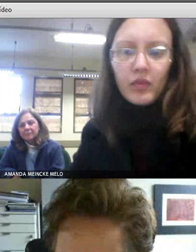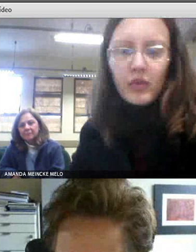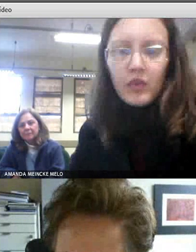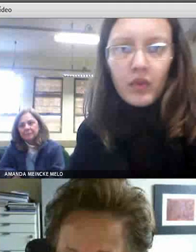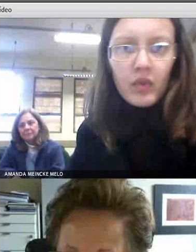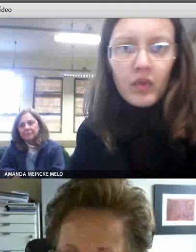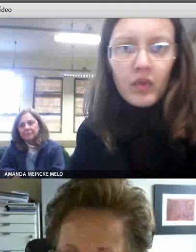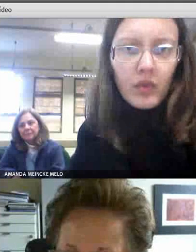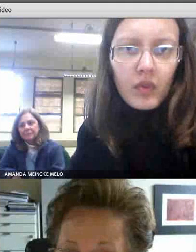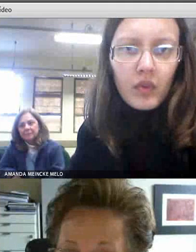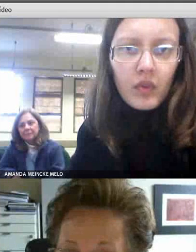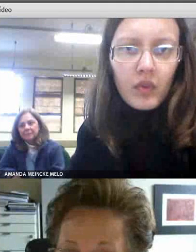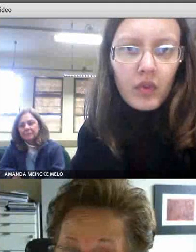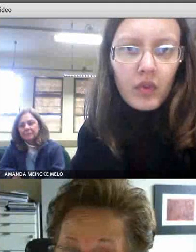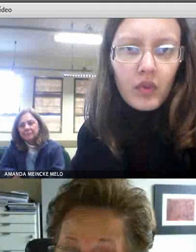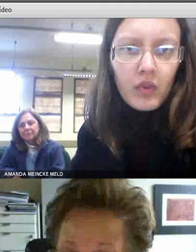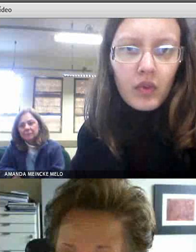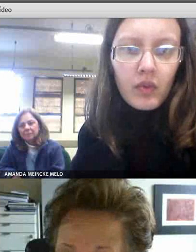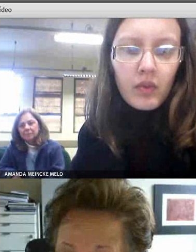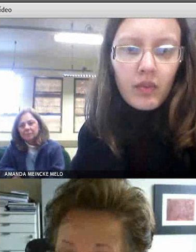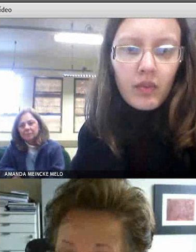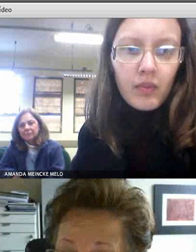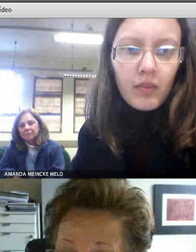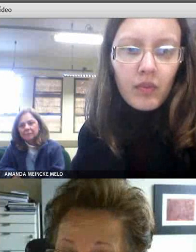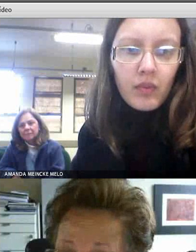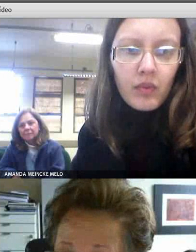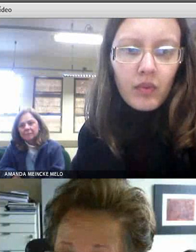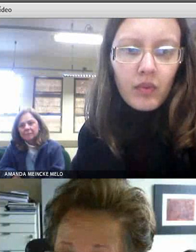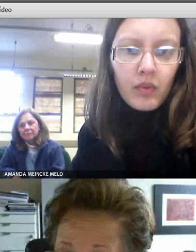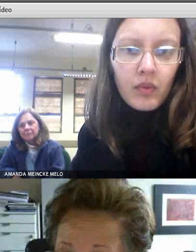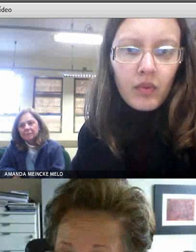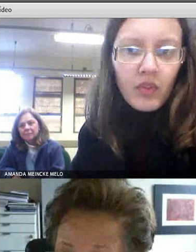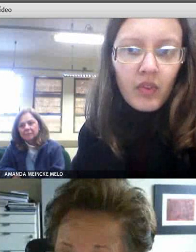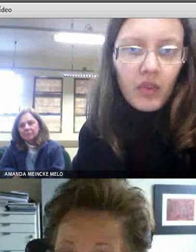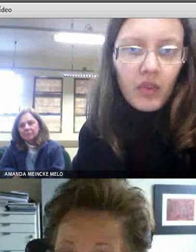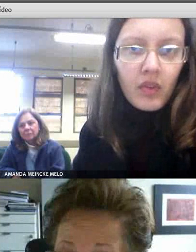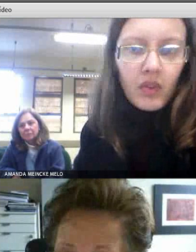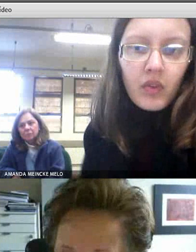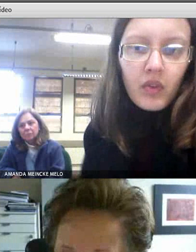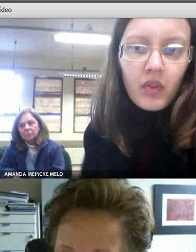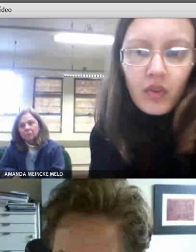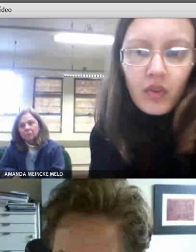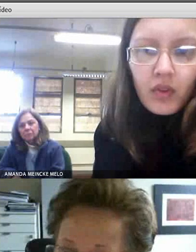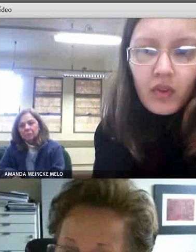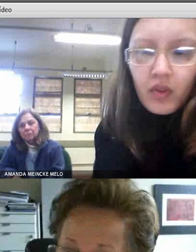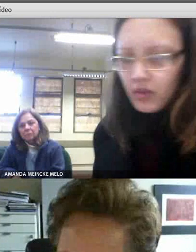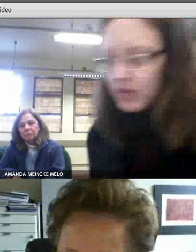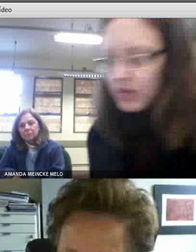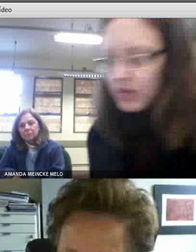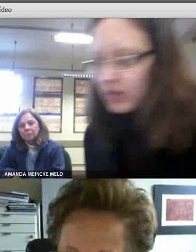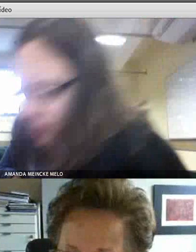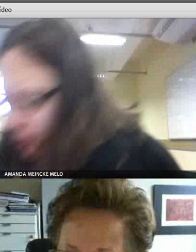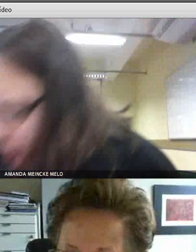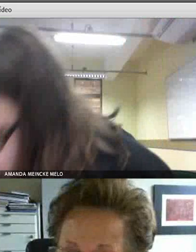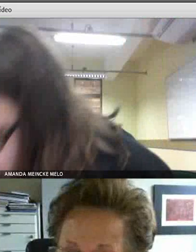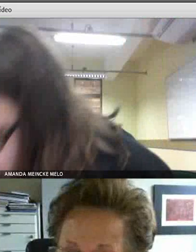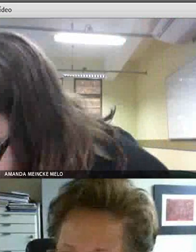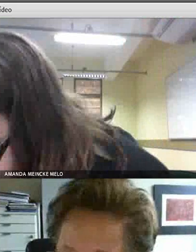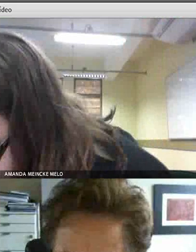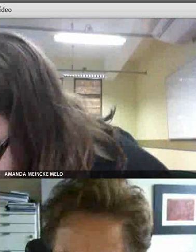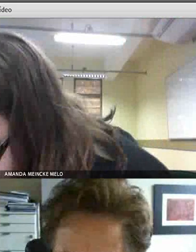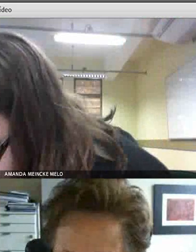alunos da universidade, desenvolveu um software que era um carrinho de rolimã. Havia um concurso na cidade, ele foi